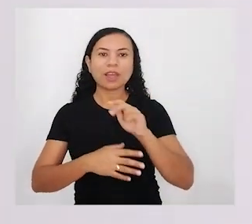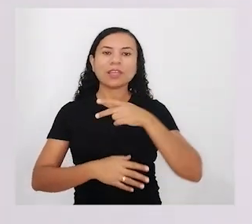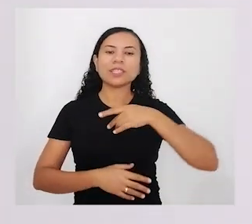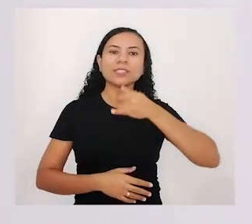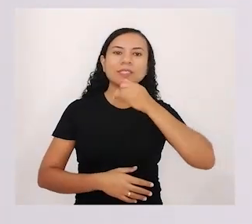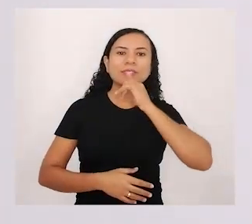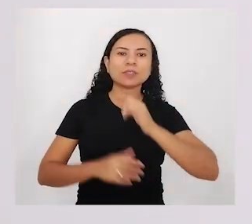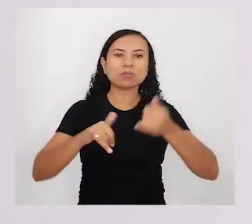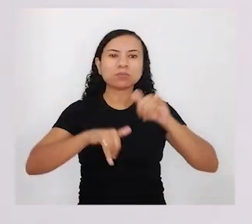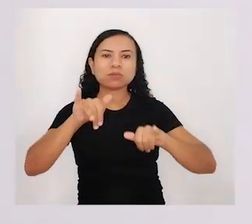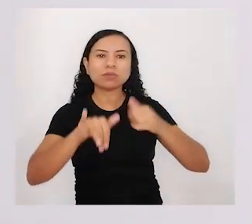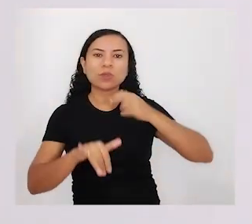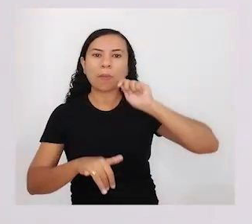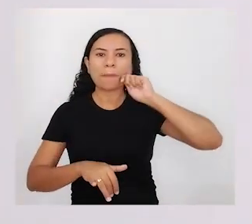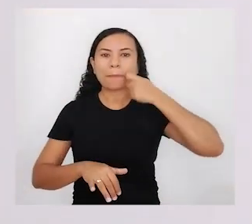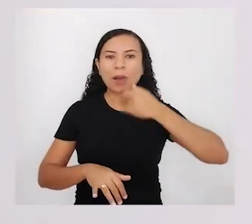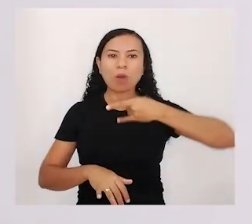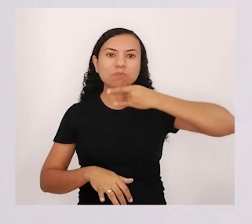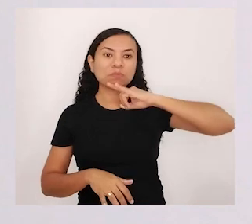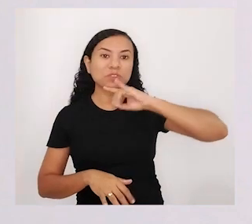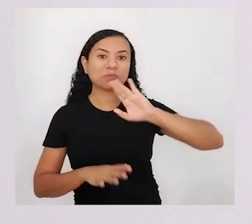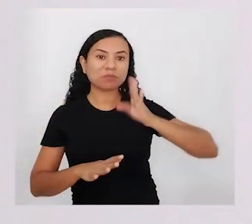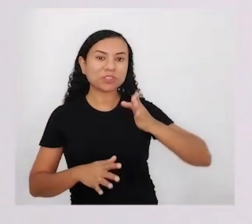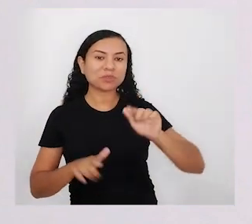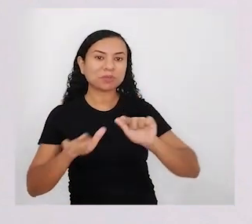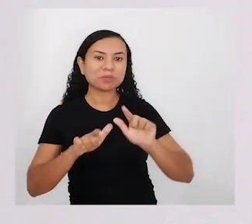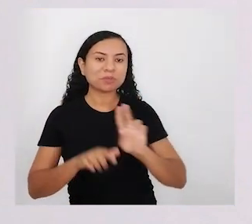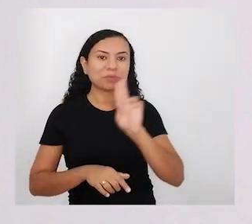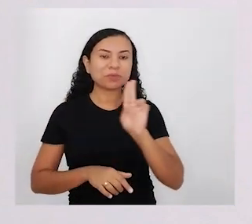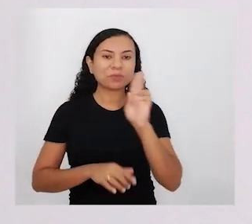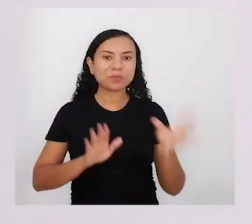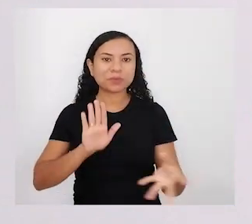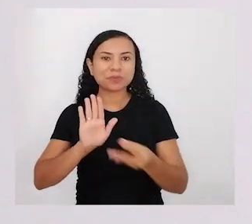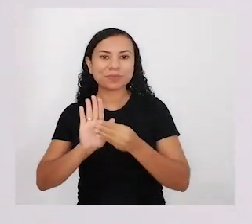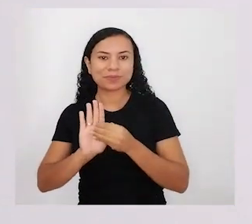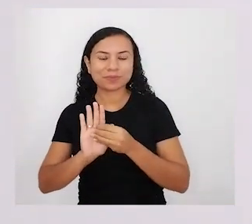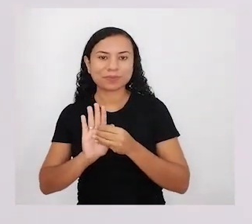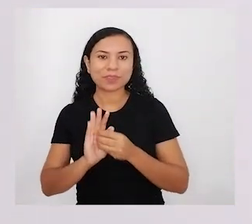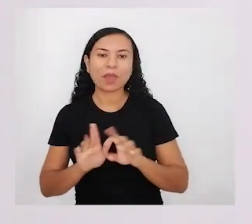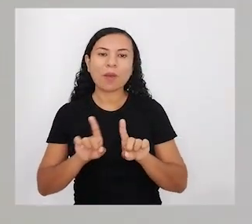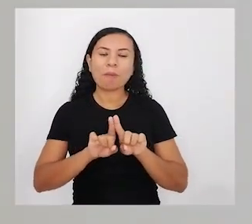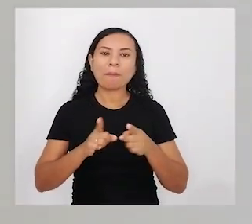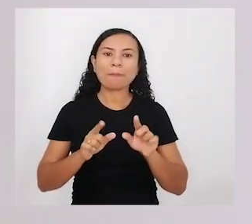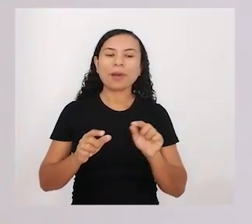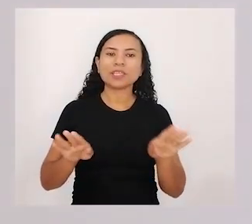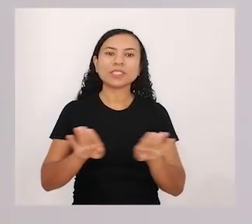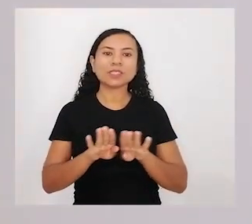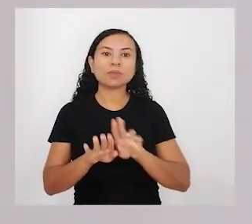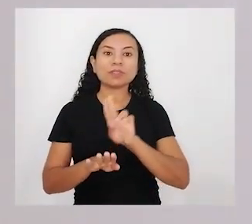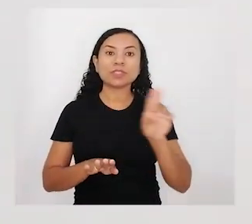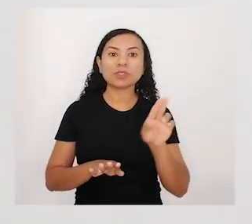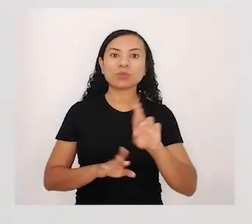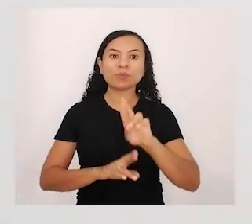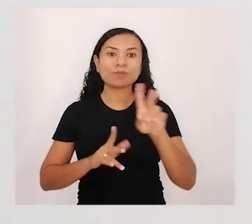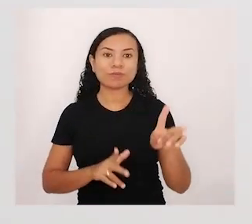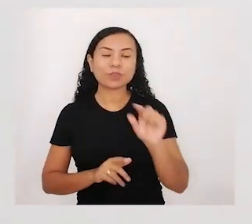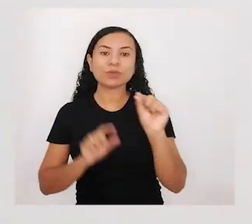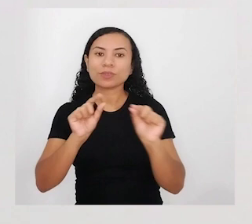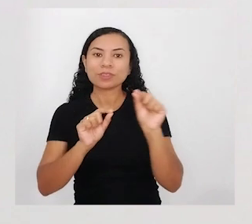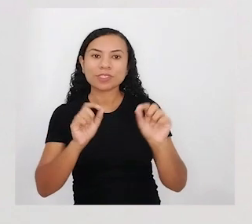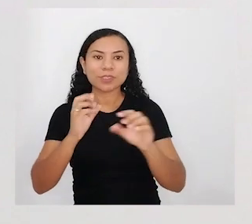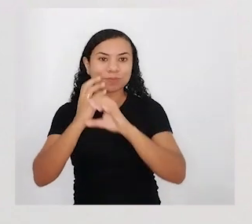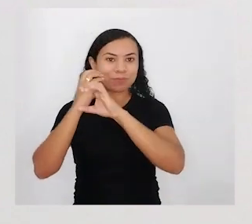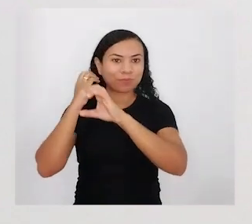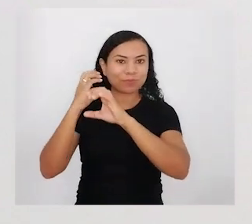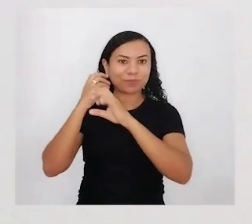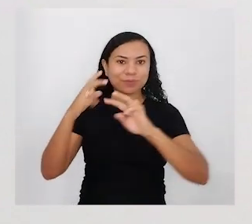e cervejas, é algo muito antigo. Mas o que a gente geralmente imagina ser a biotecnologia é, na verdade, engenharia genética.